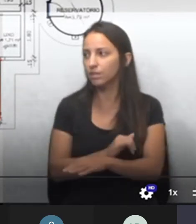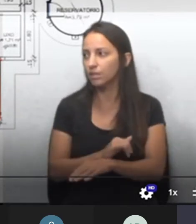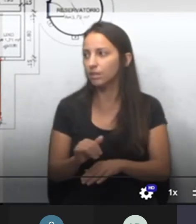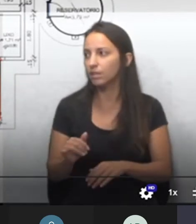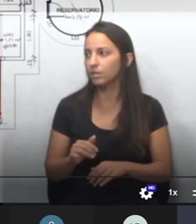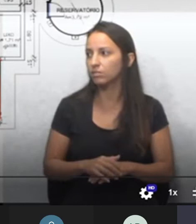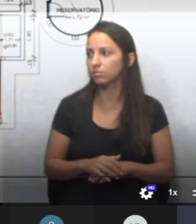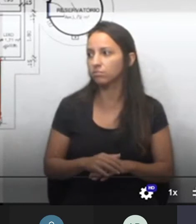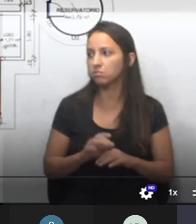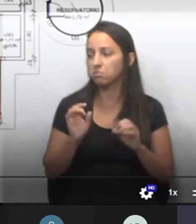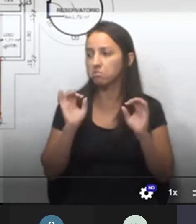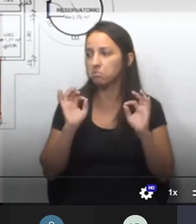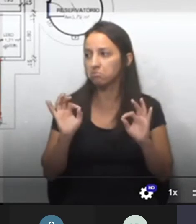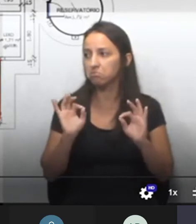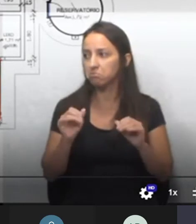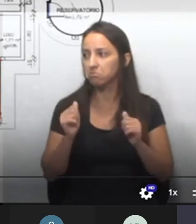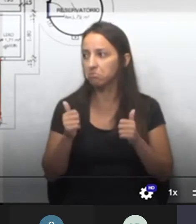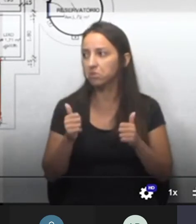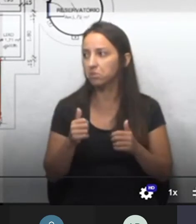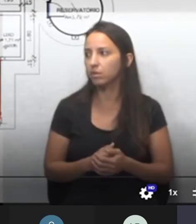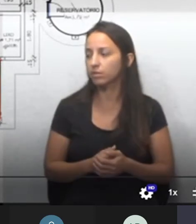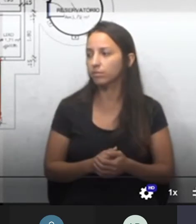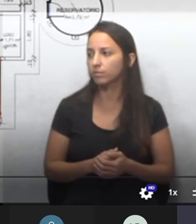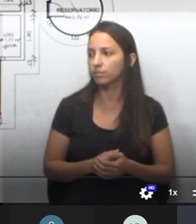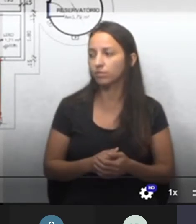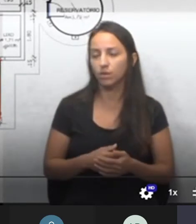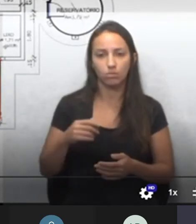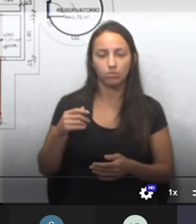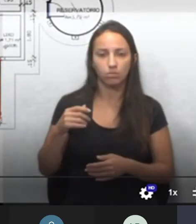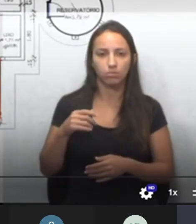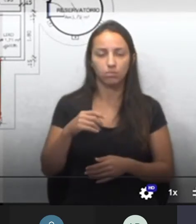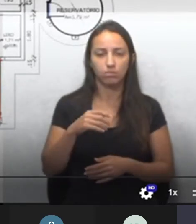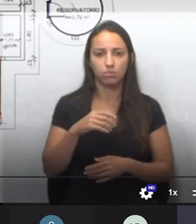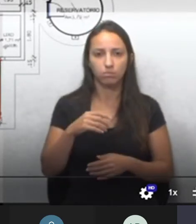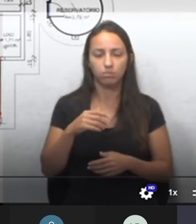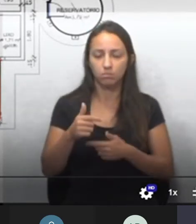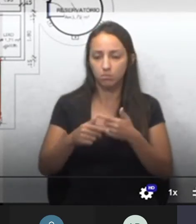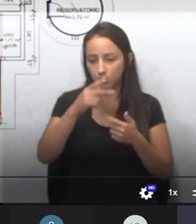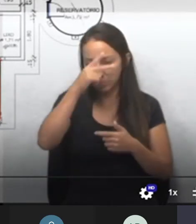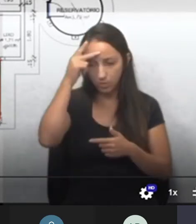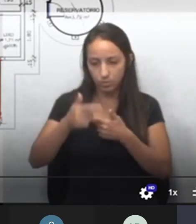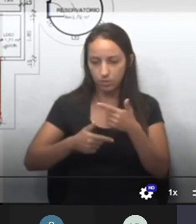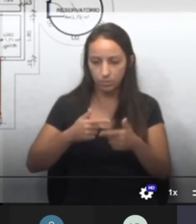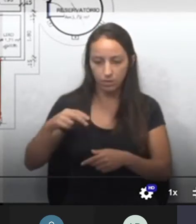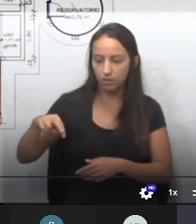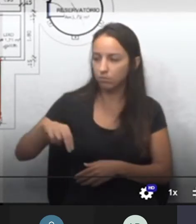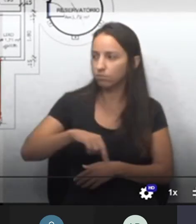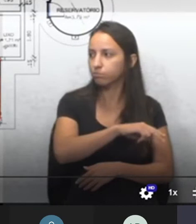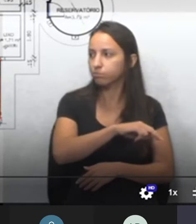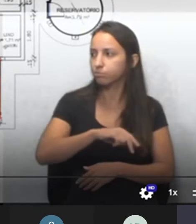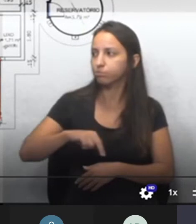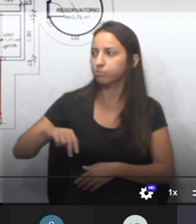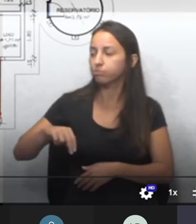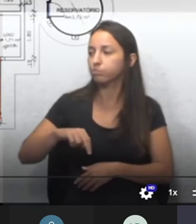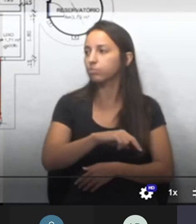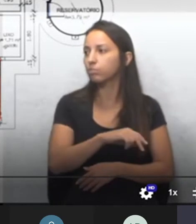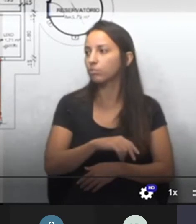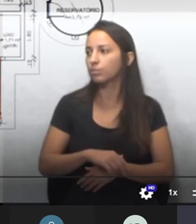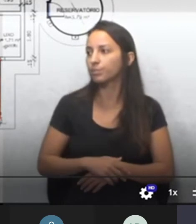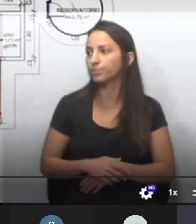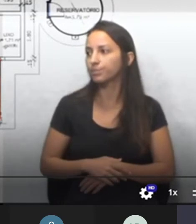excelente, que tanto funcionários podem sair e acessar lá, até para poder limpar, né, toda essa